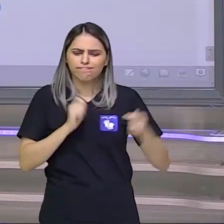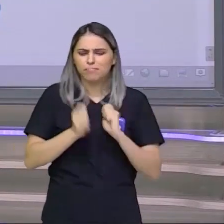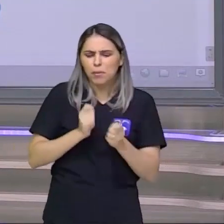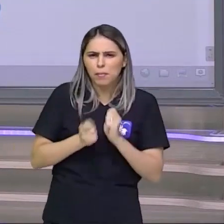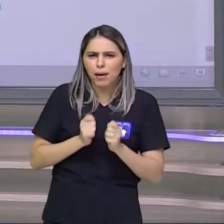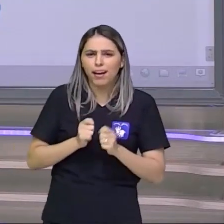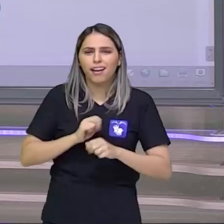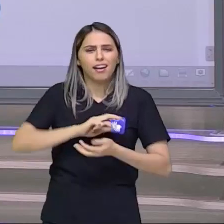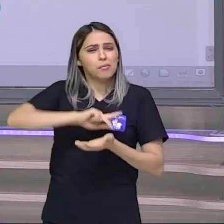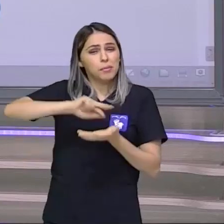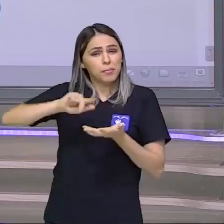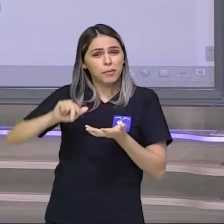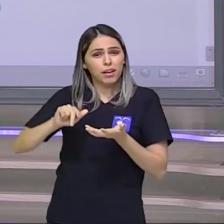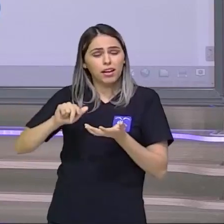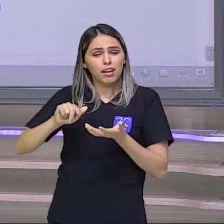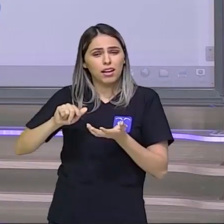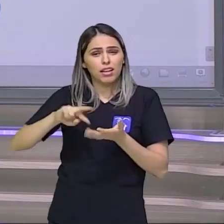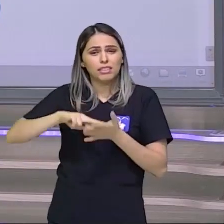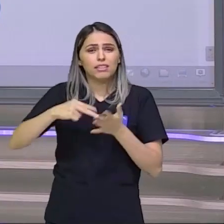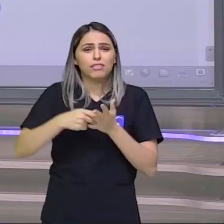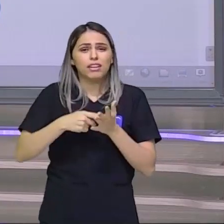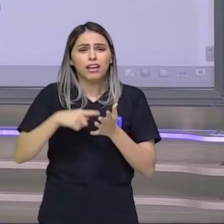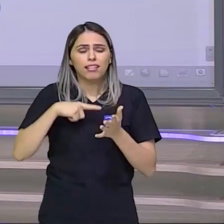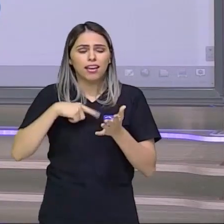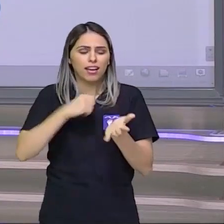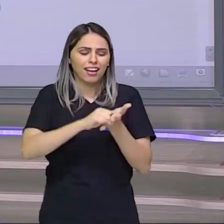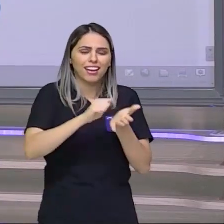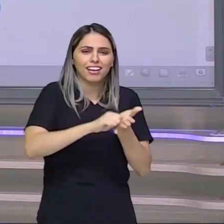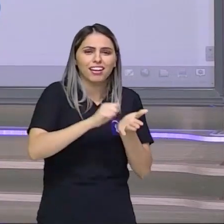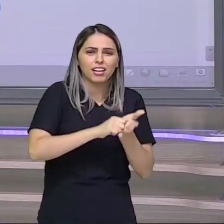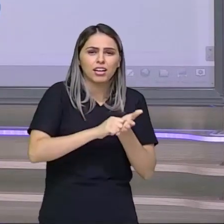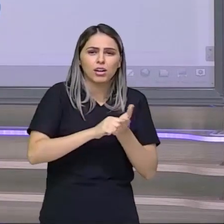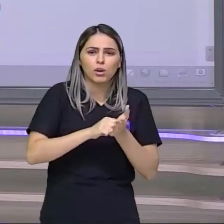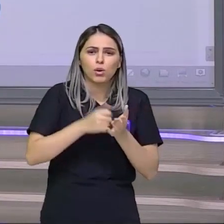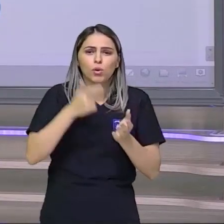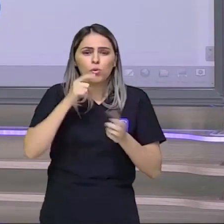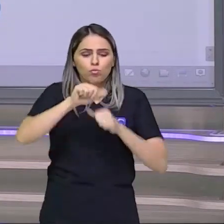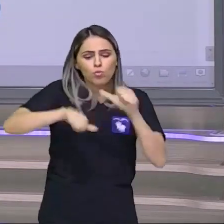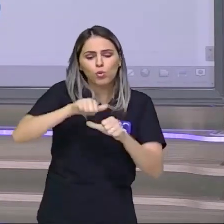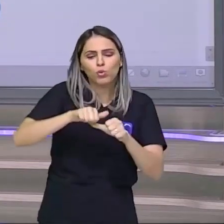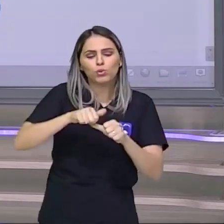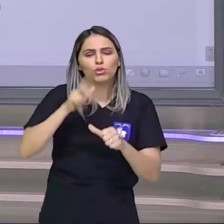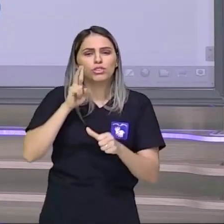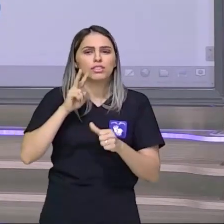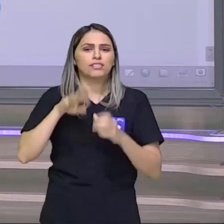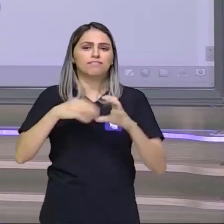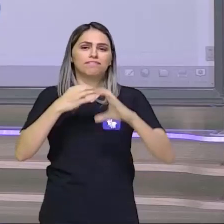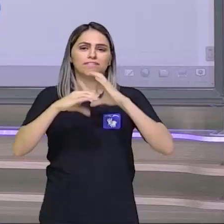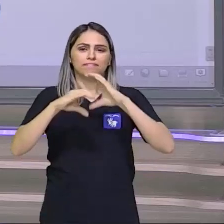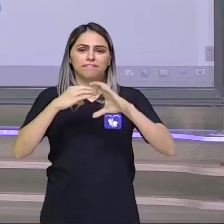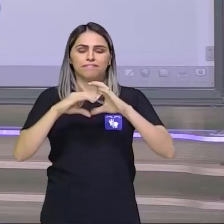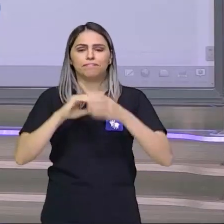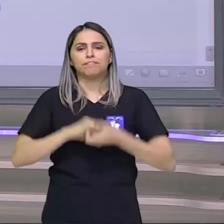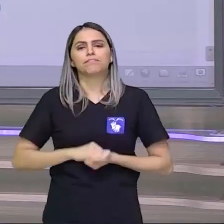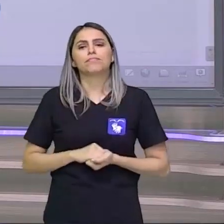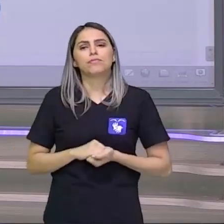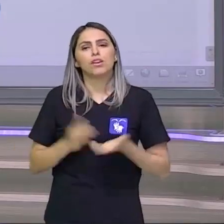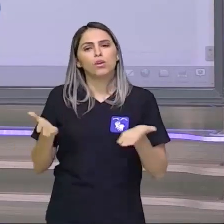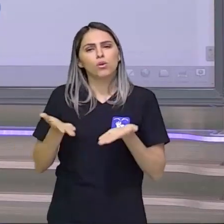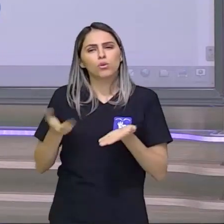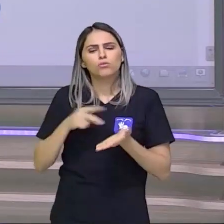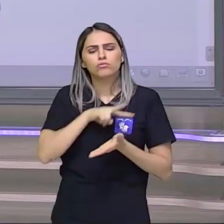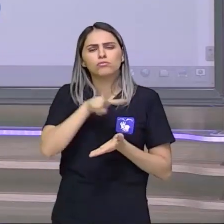instrumentos que fazem com que aquilo que esteja escrito se torne uma canção. Olha só, hoje